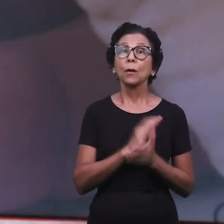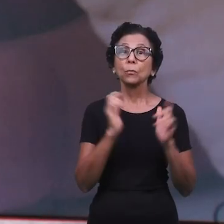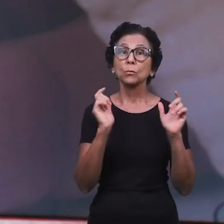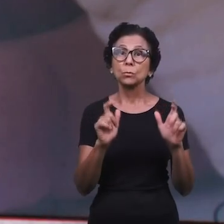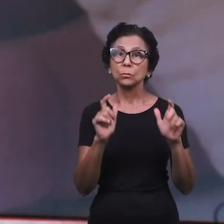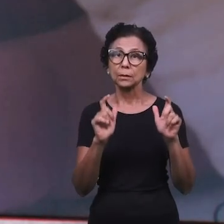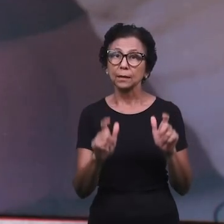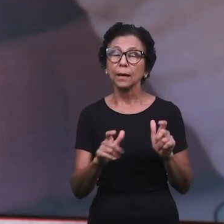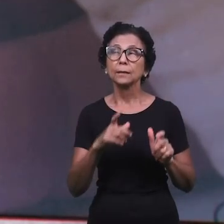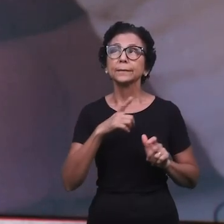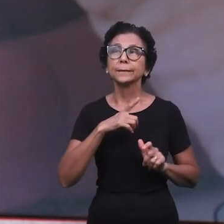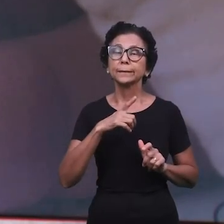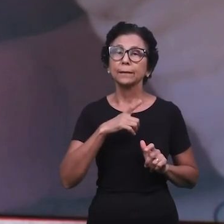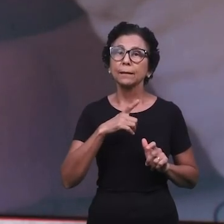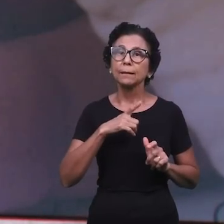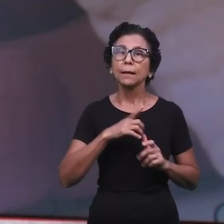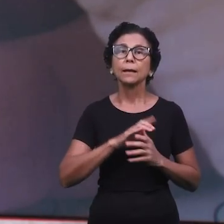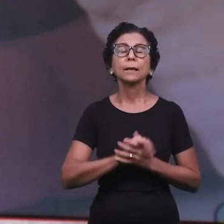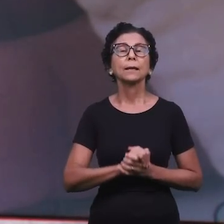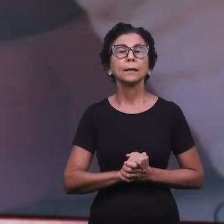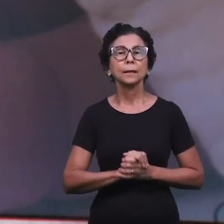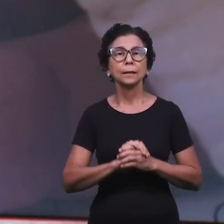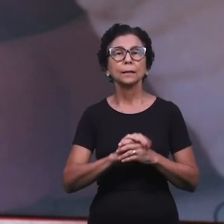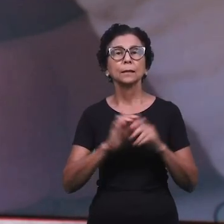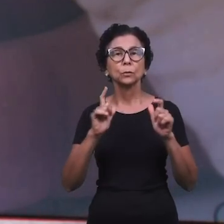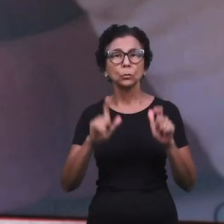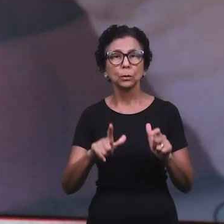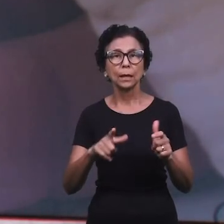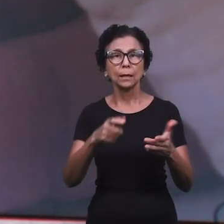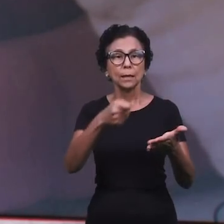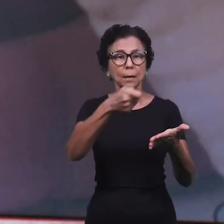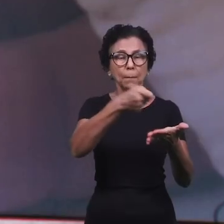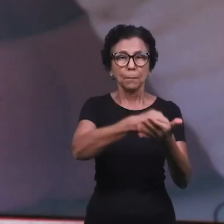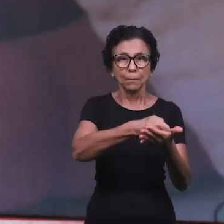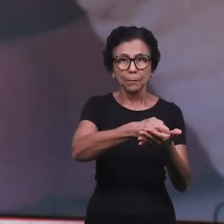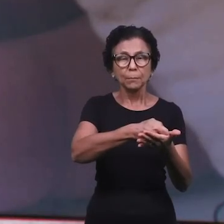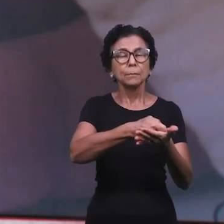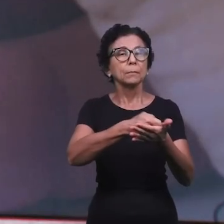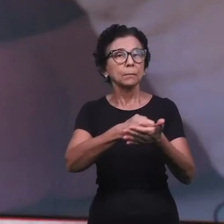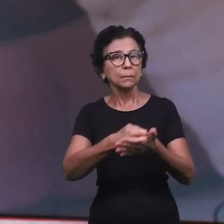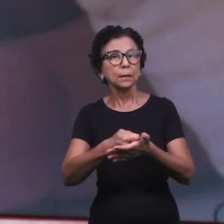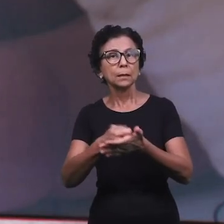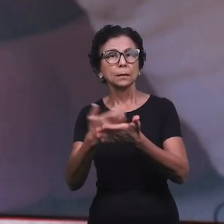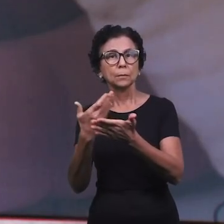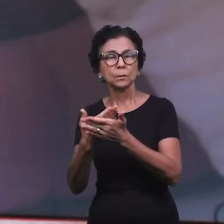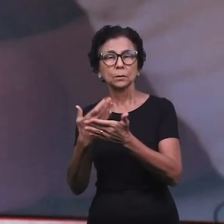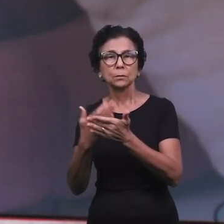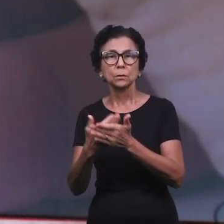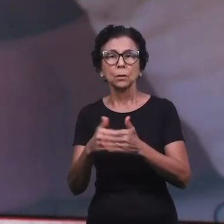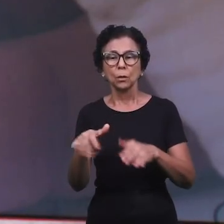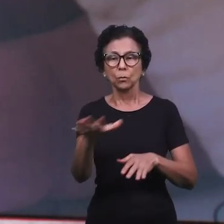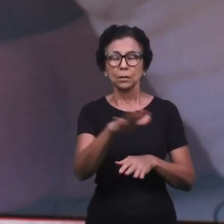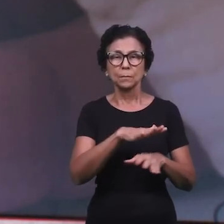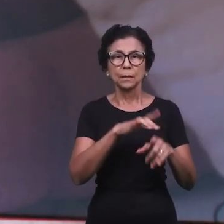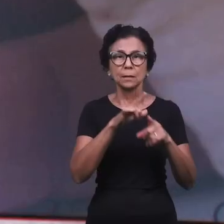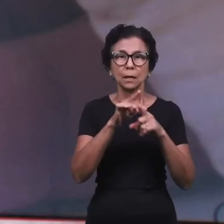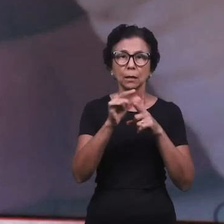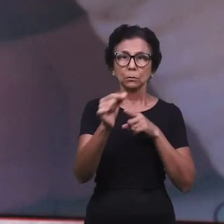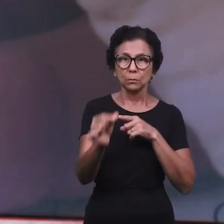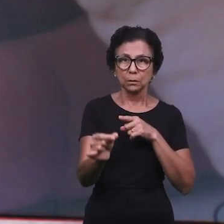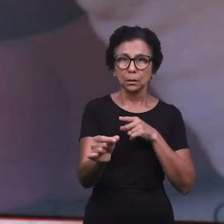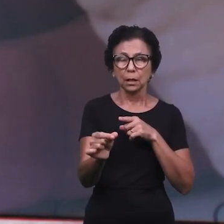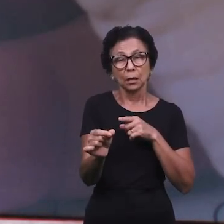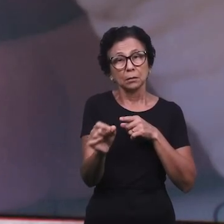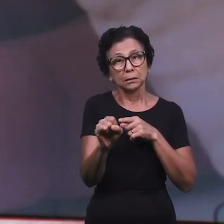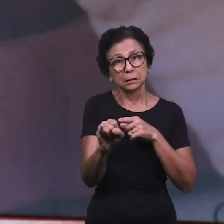o serviço de locais de estudo pago, né, você precisa ali alugar um espaço, quem tem